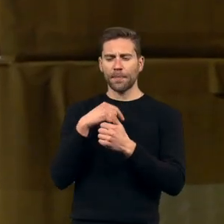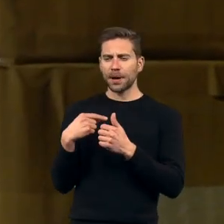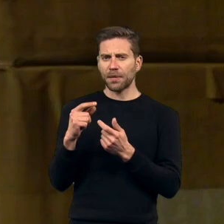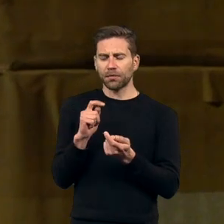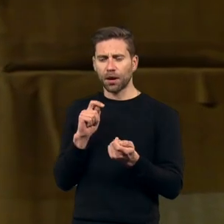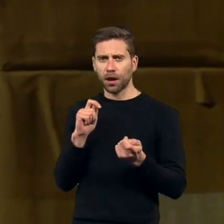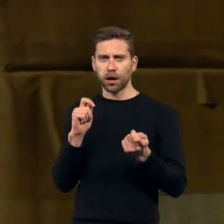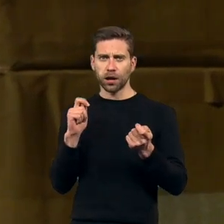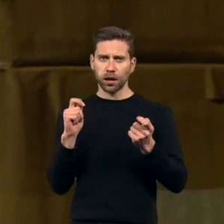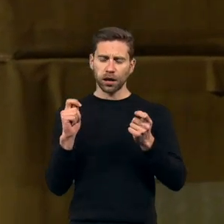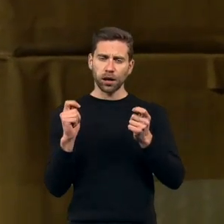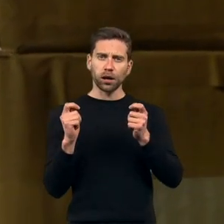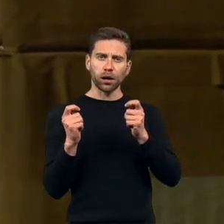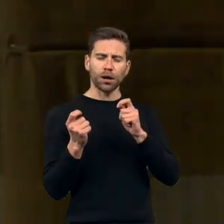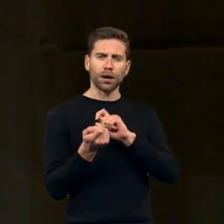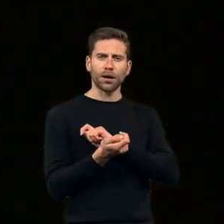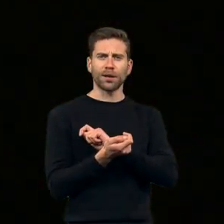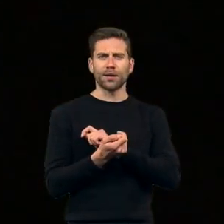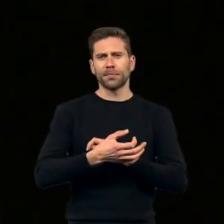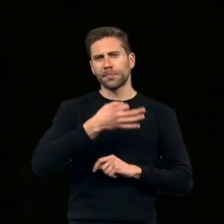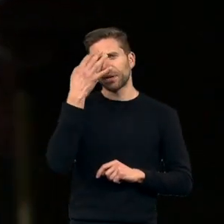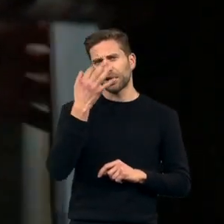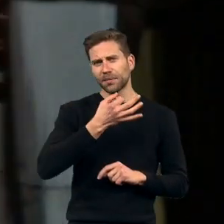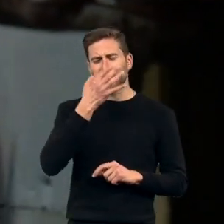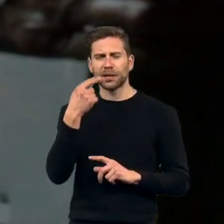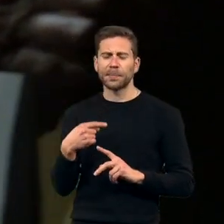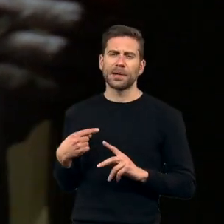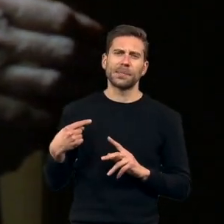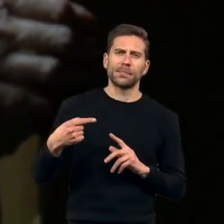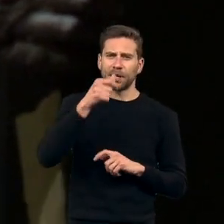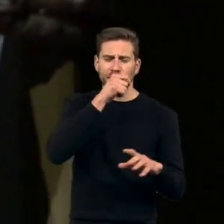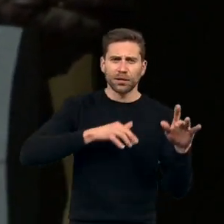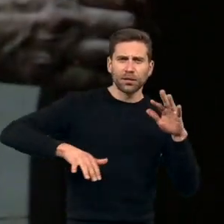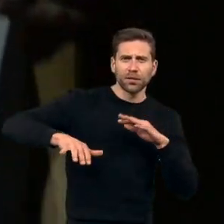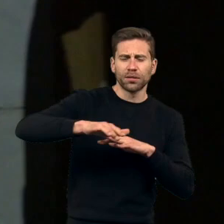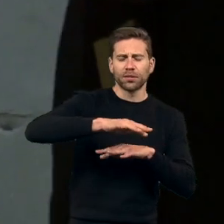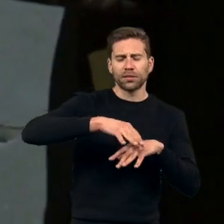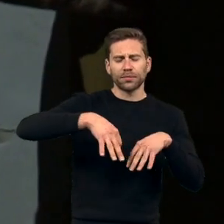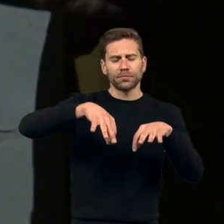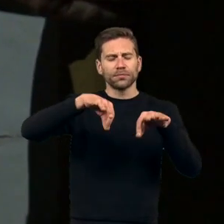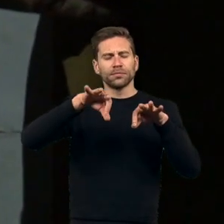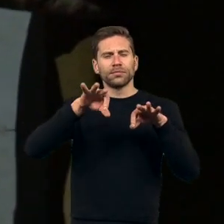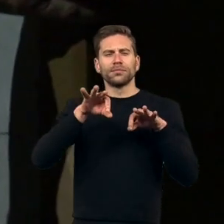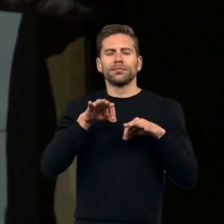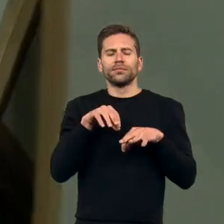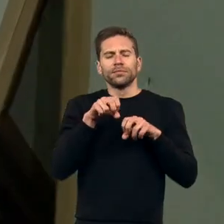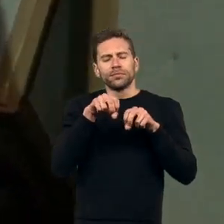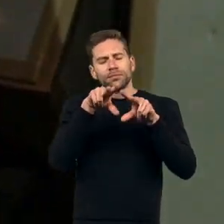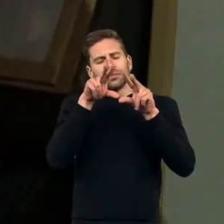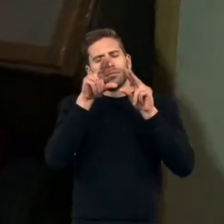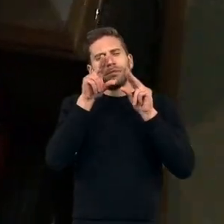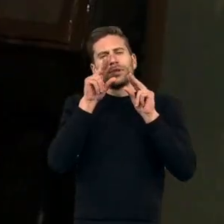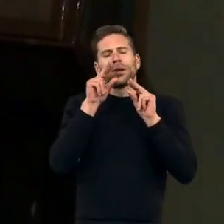que passa. Todas as manhãs, a população acorda no meio de lençóis frescos. Lava-se com